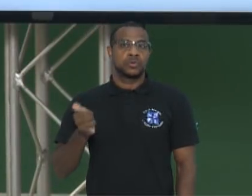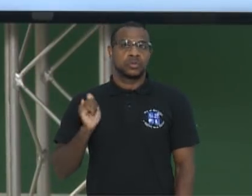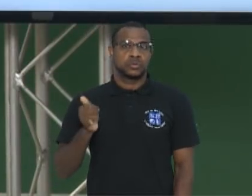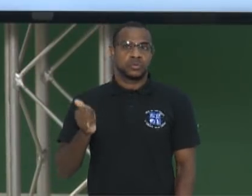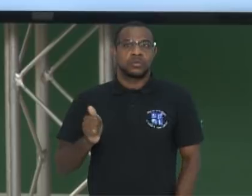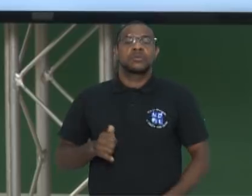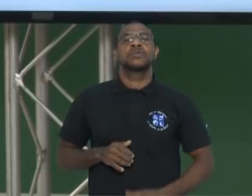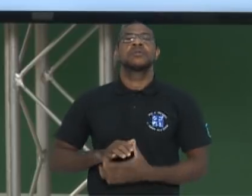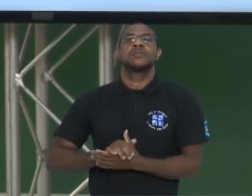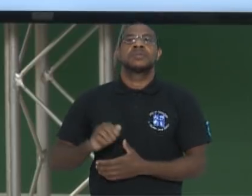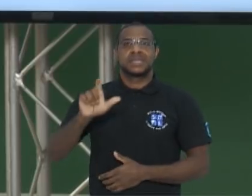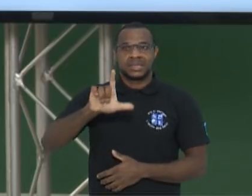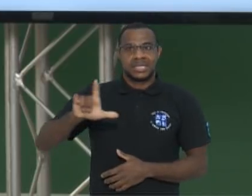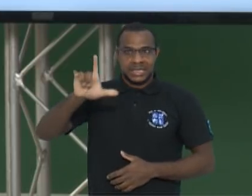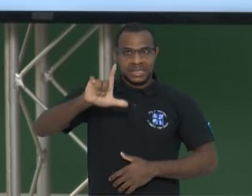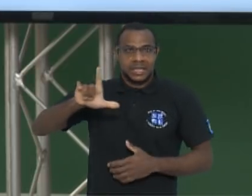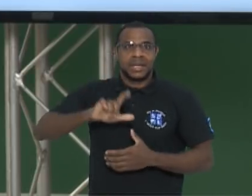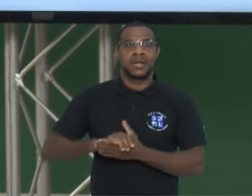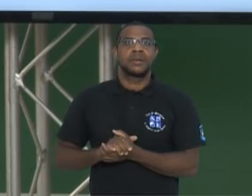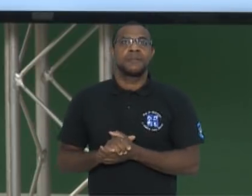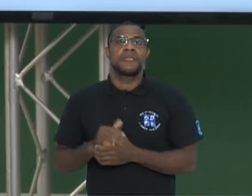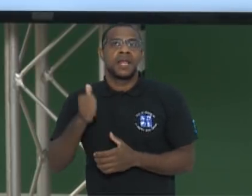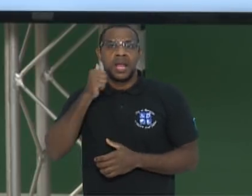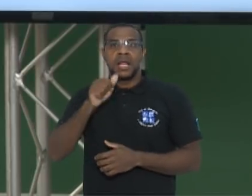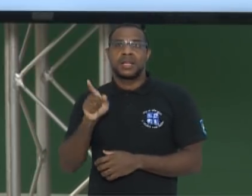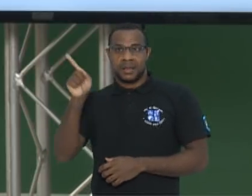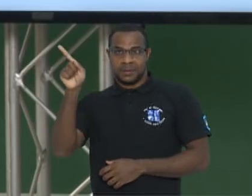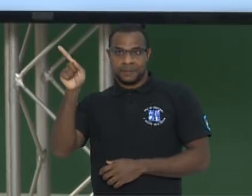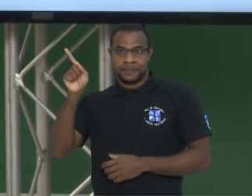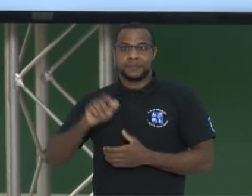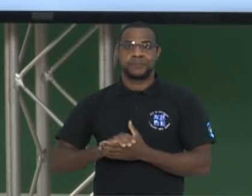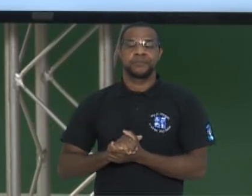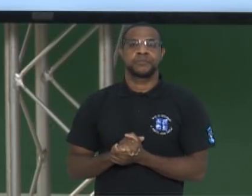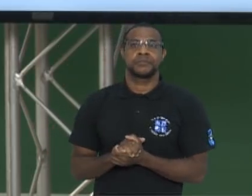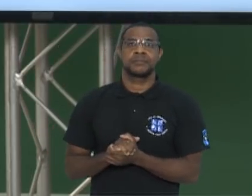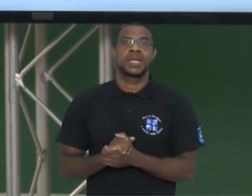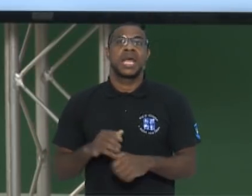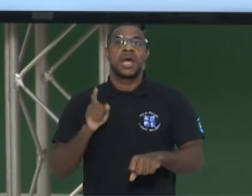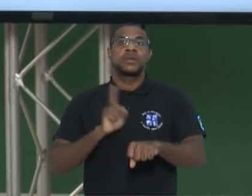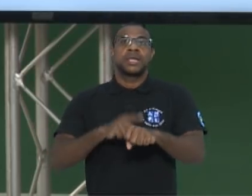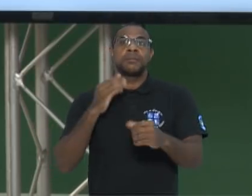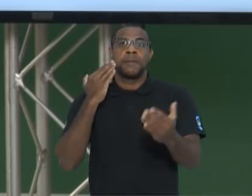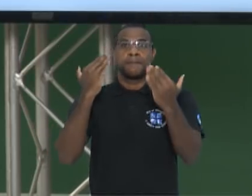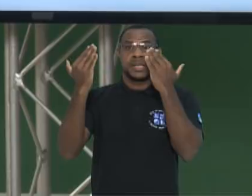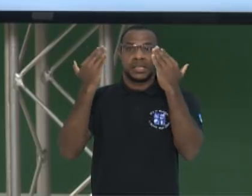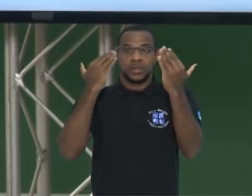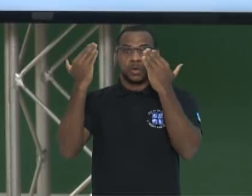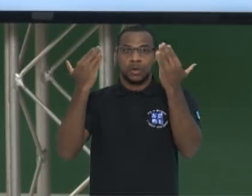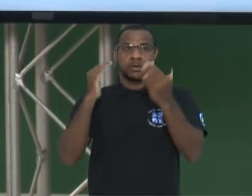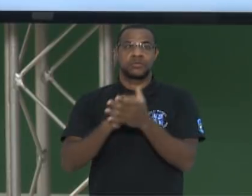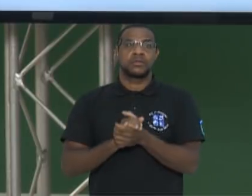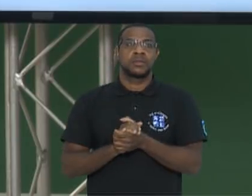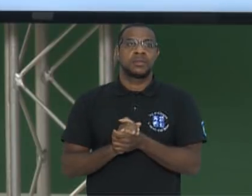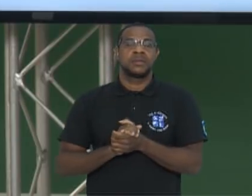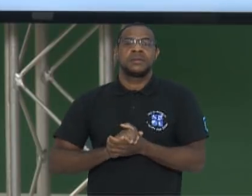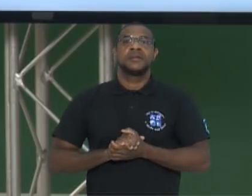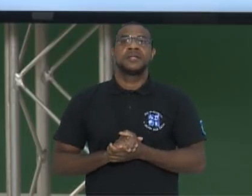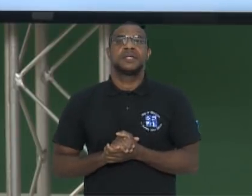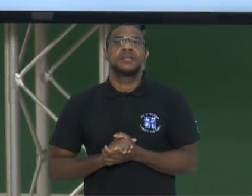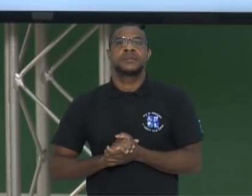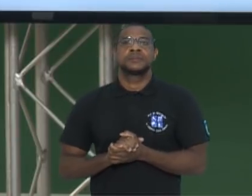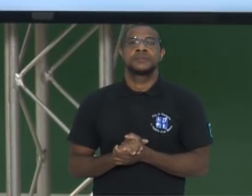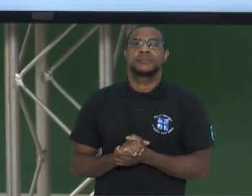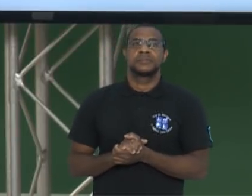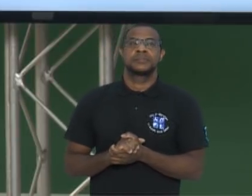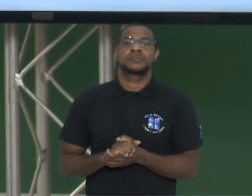textos literários da Clarice Lispector. Né? Então, o predomínio é o do tempo psicológico, não do tempo externo ao personagem, como